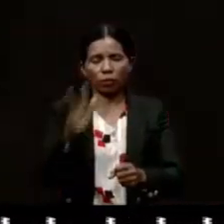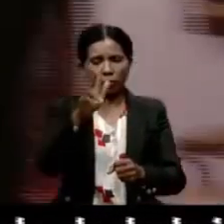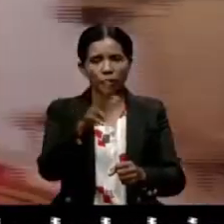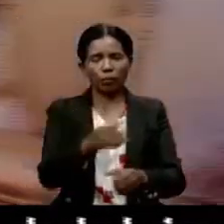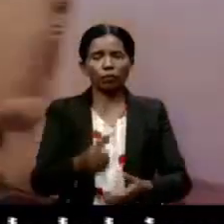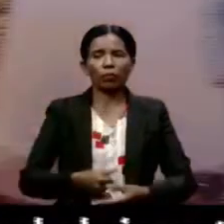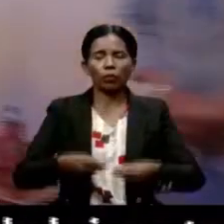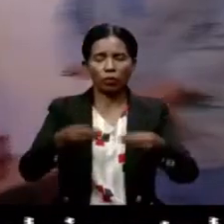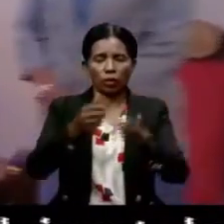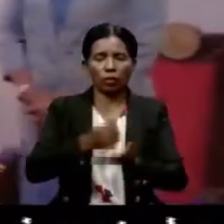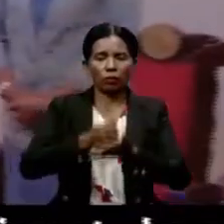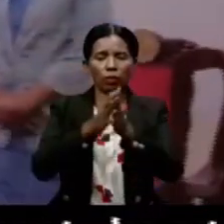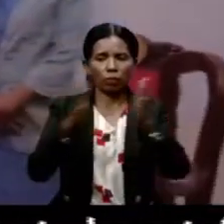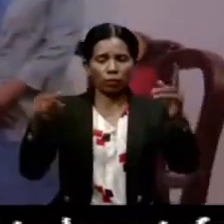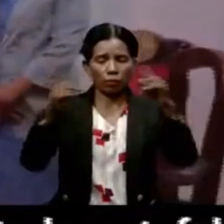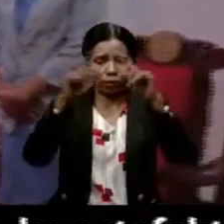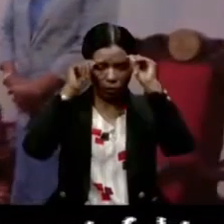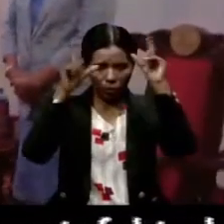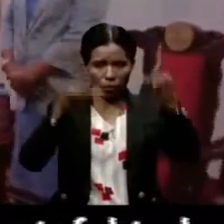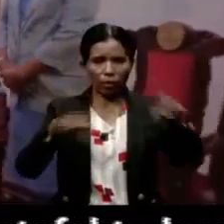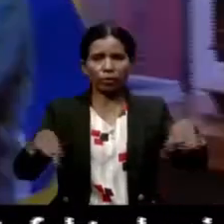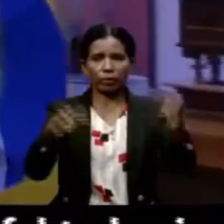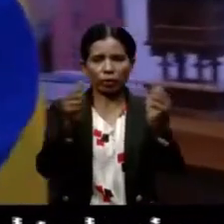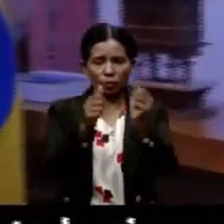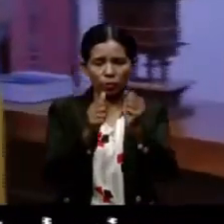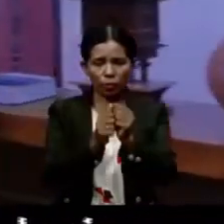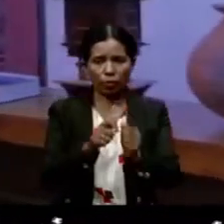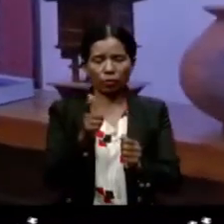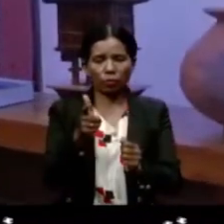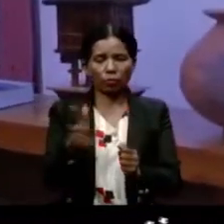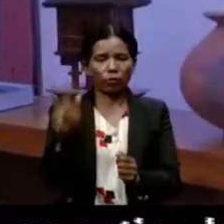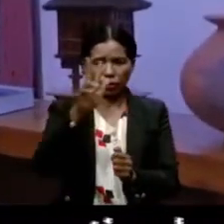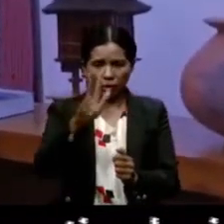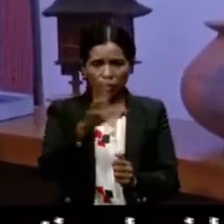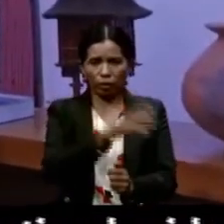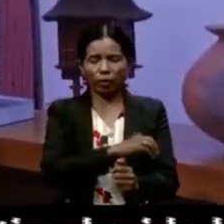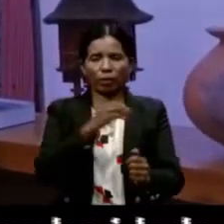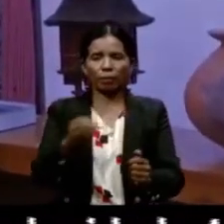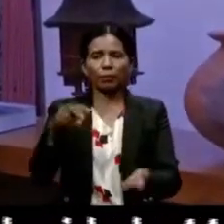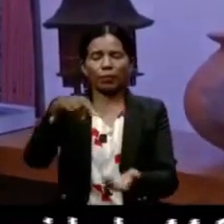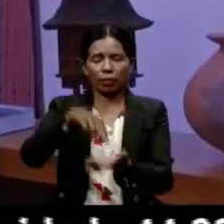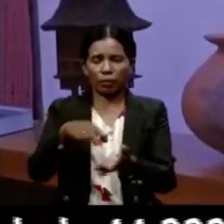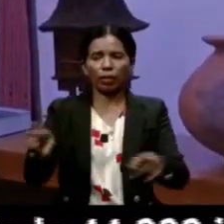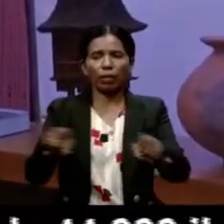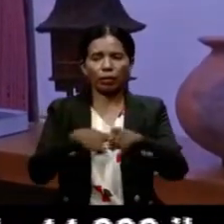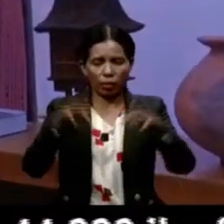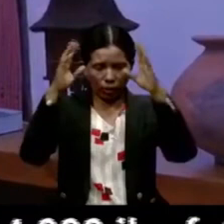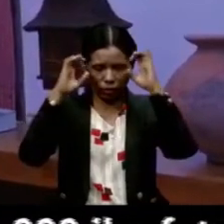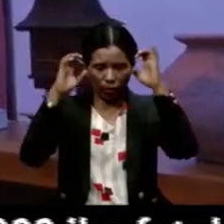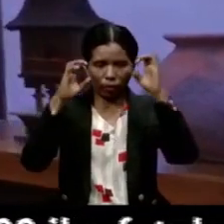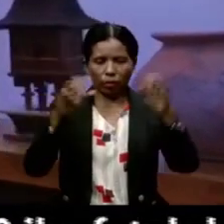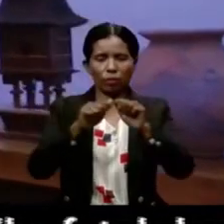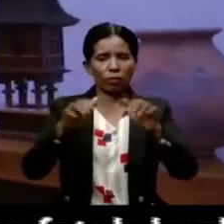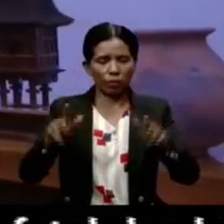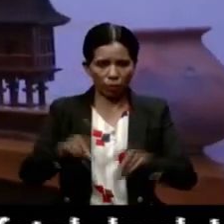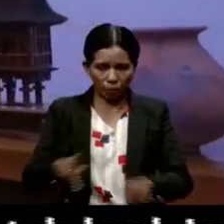apoio nebe bot ba Timor-Leste, li husi acordo de cooperação hamutu Kruanul Resintolo, nebe existe mecanesan, educação,